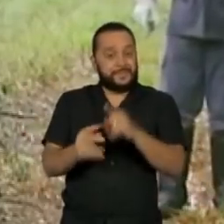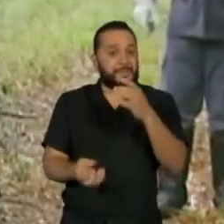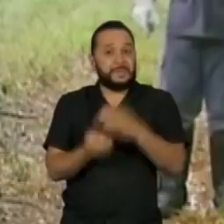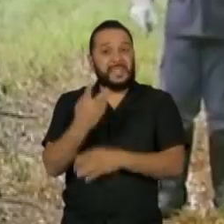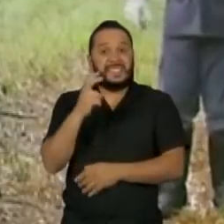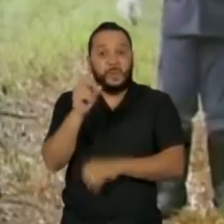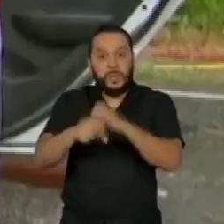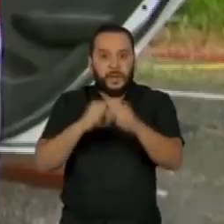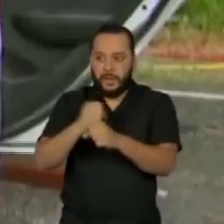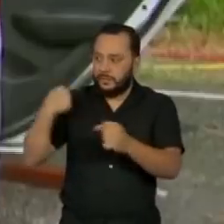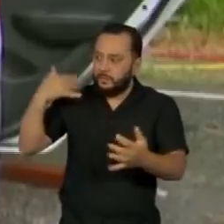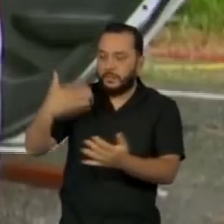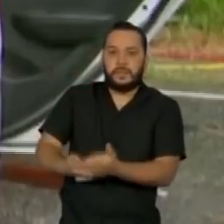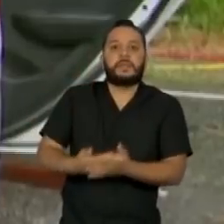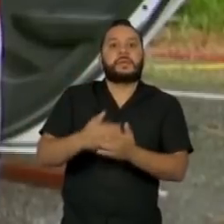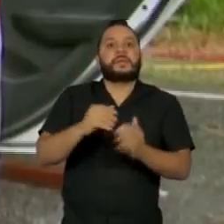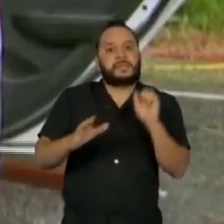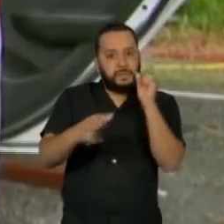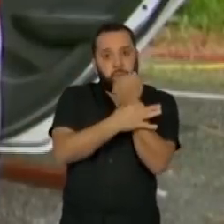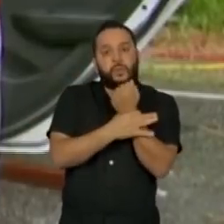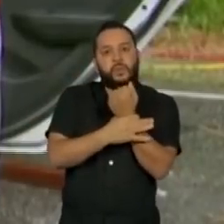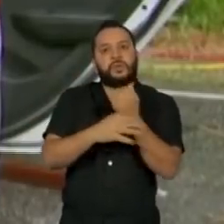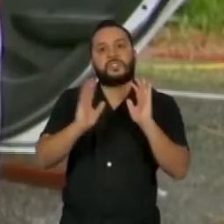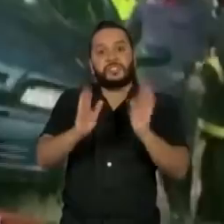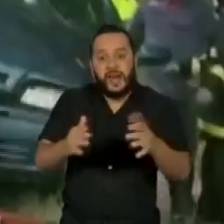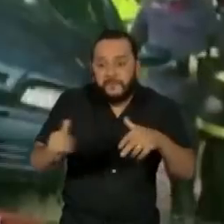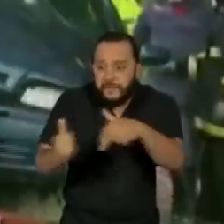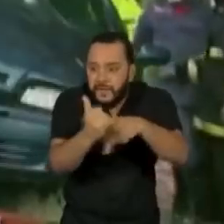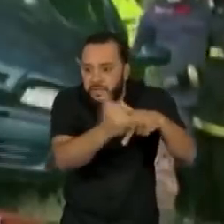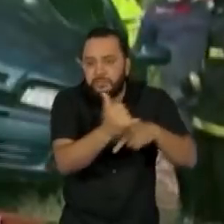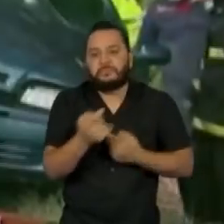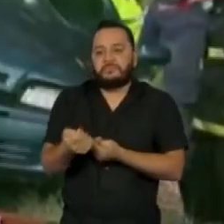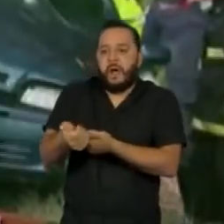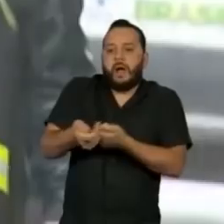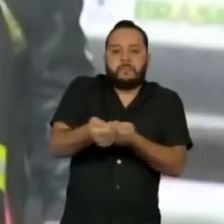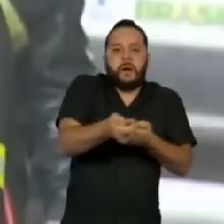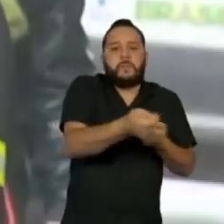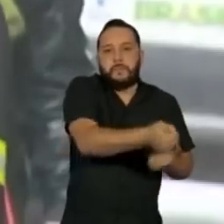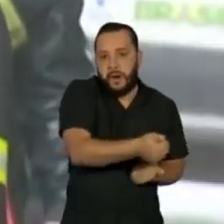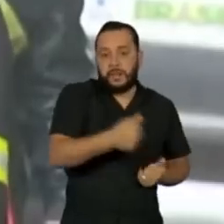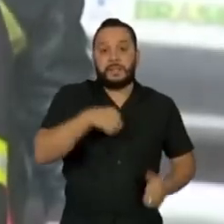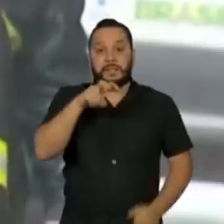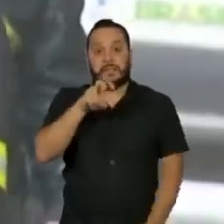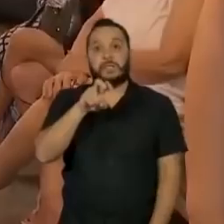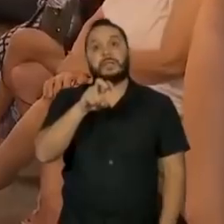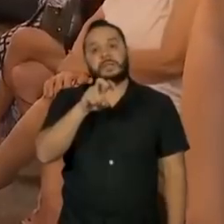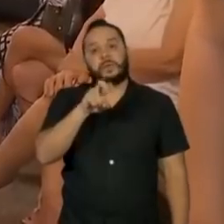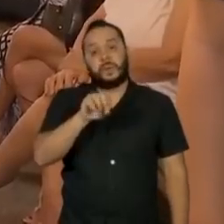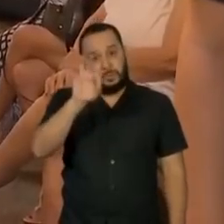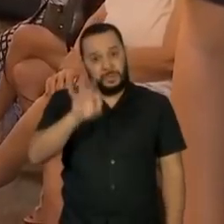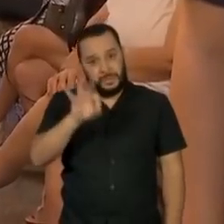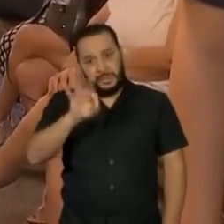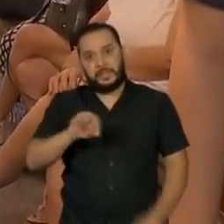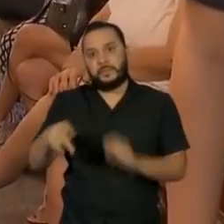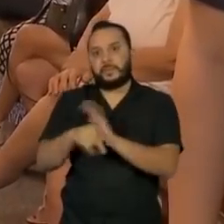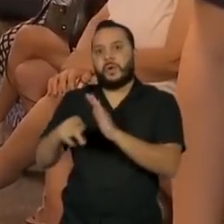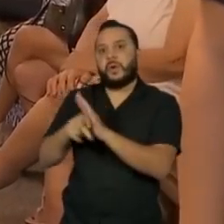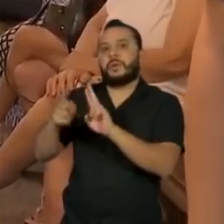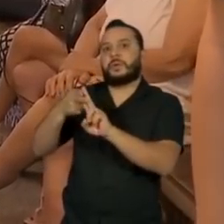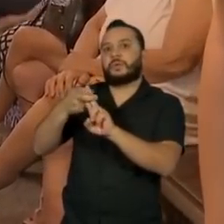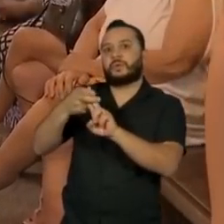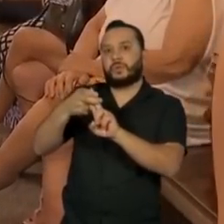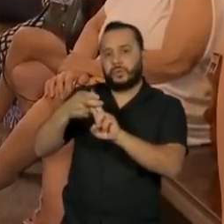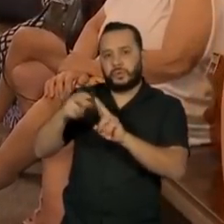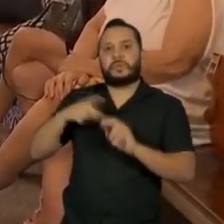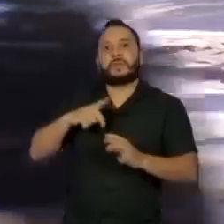indenizar vítimas de acidente de trânsito. Quase metade da arrecadação com o seguro vai para o SUS, que recebeu mais de R$ 2 bilhões